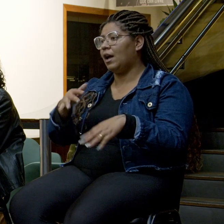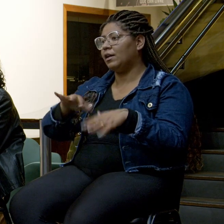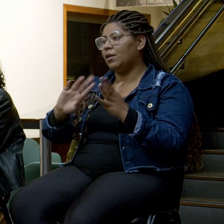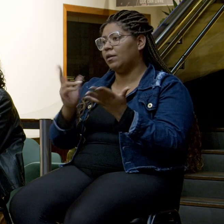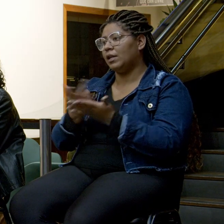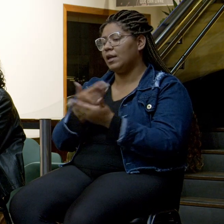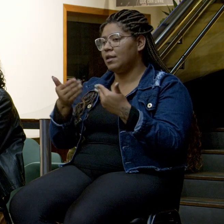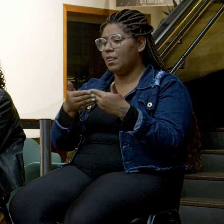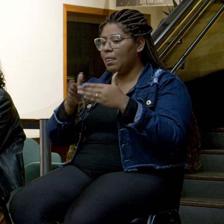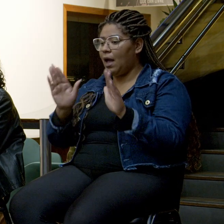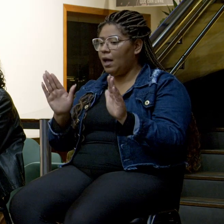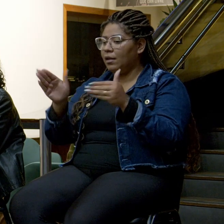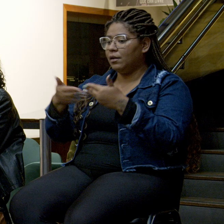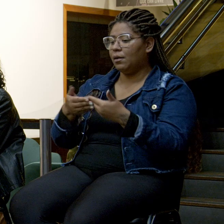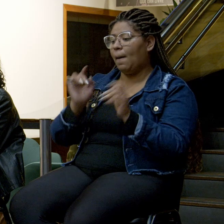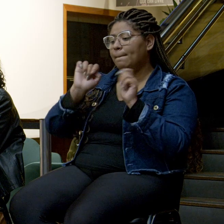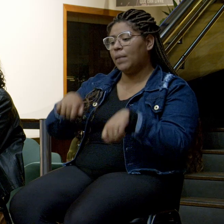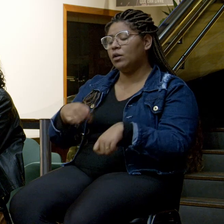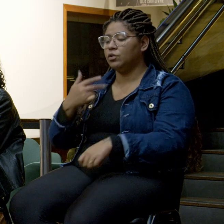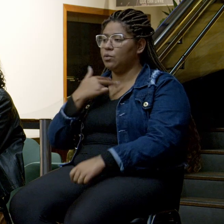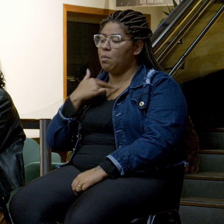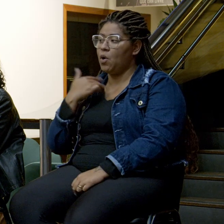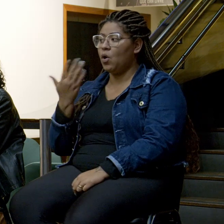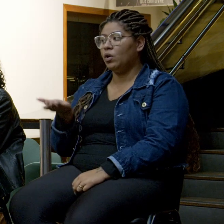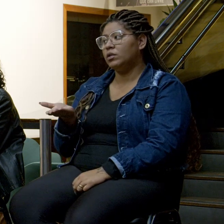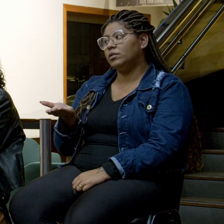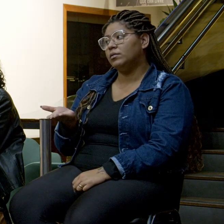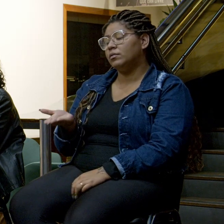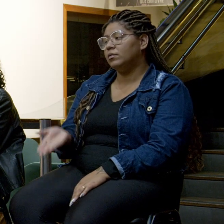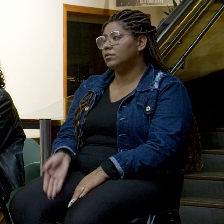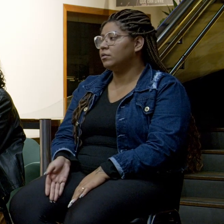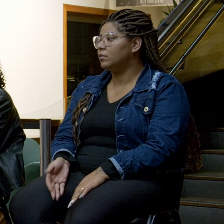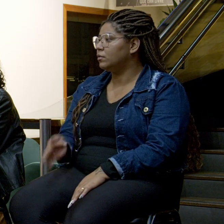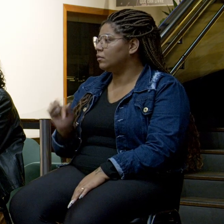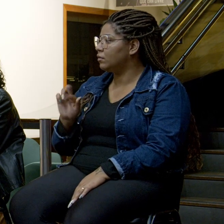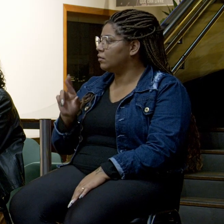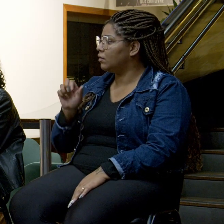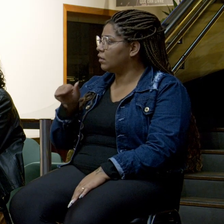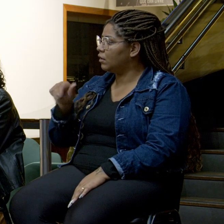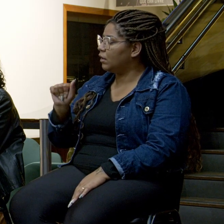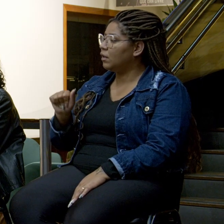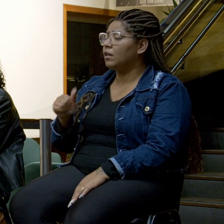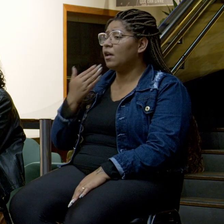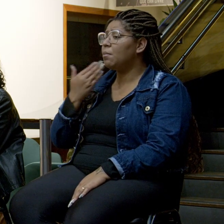não está aberto, pode vir, mas não pode. Então, Fernanda, vai lá, por favor.